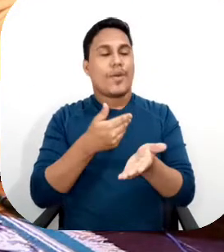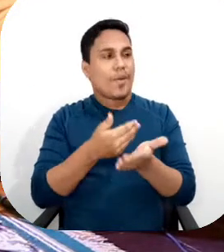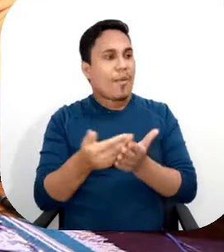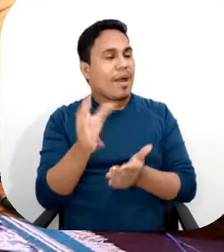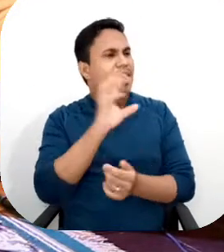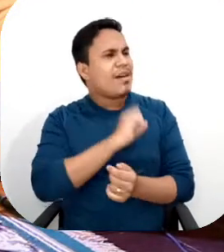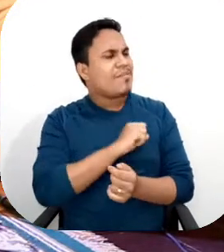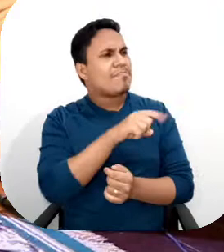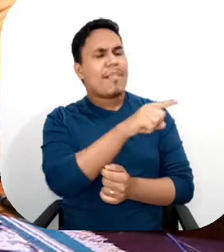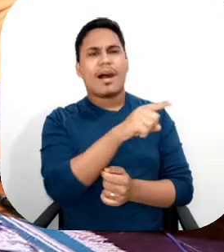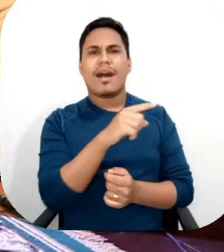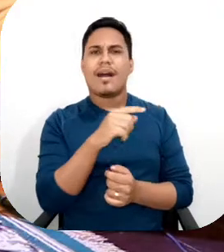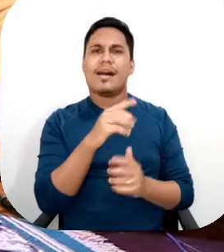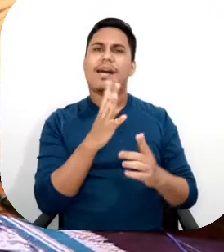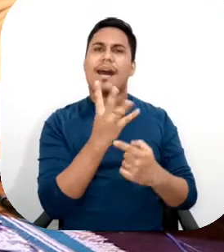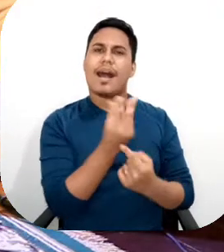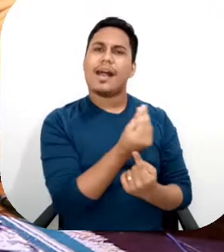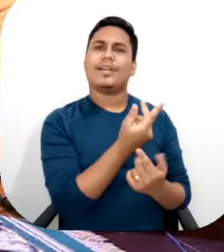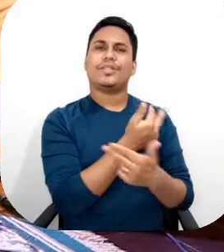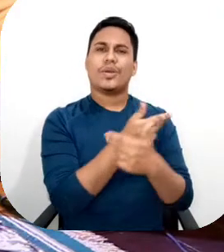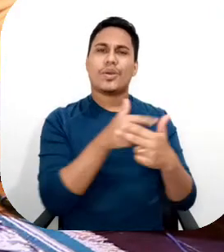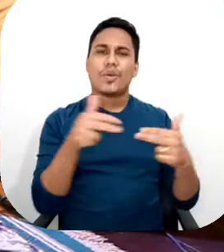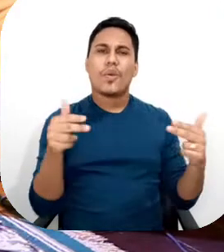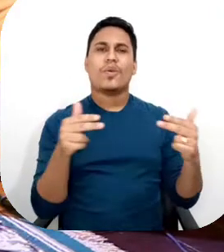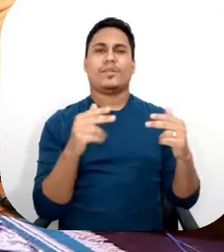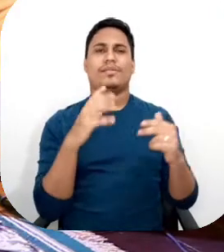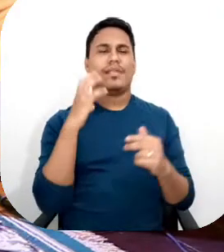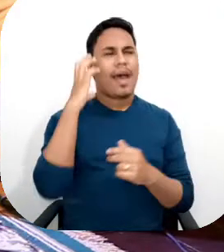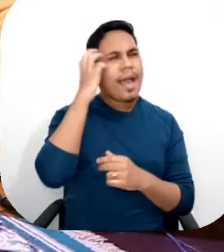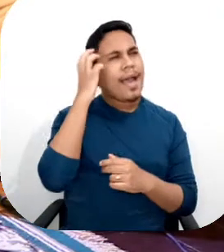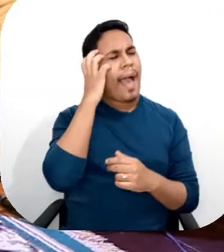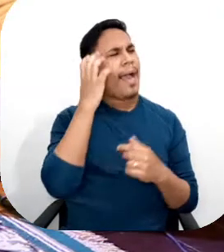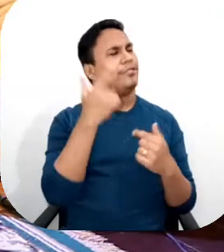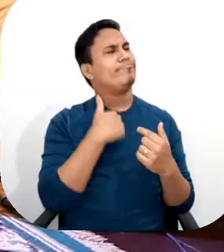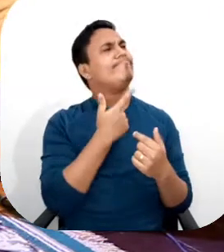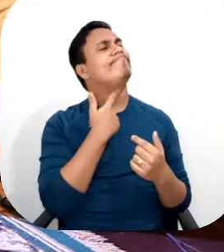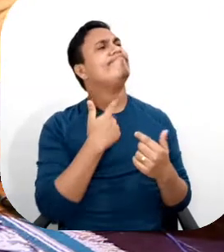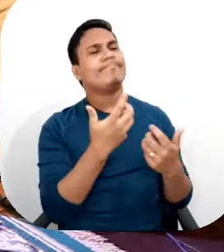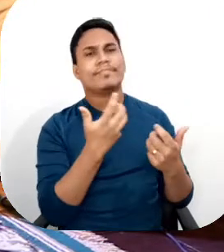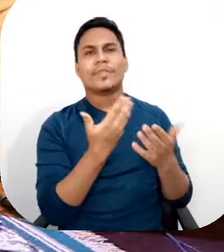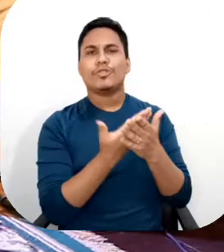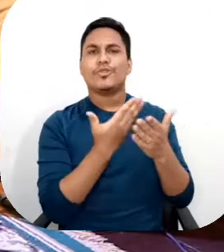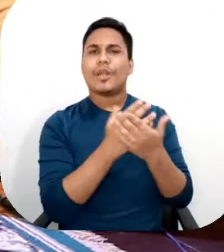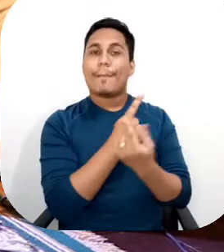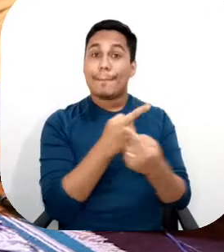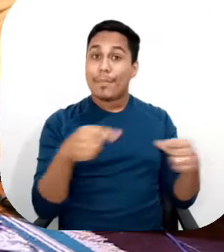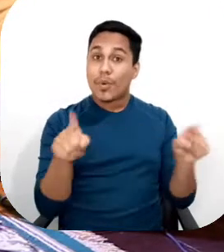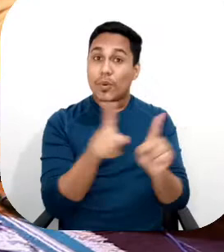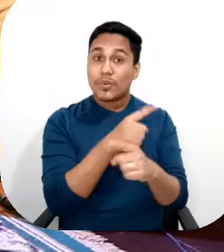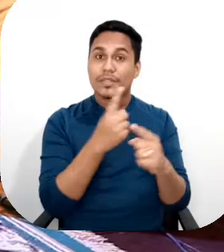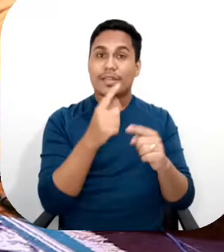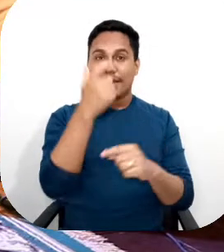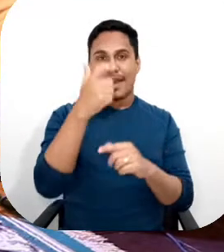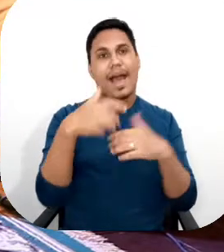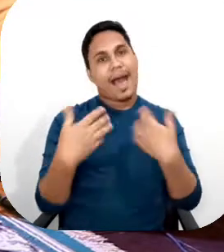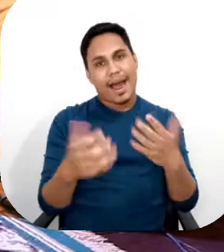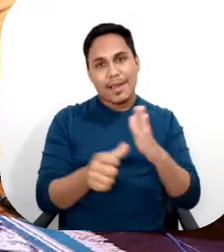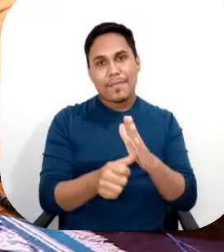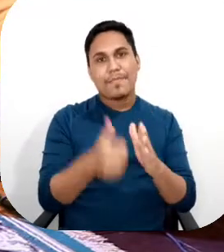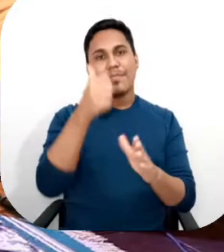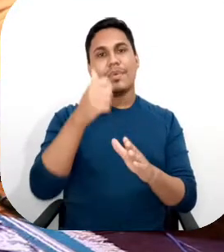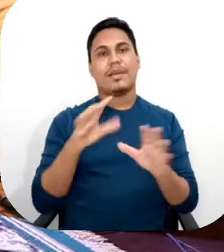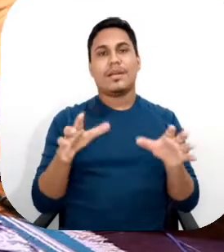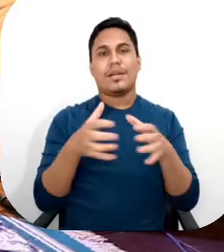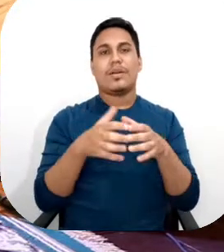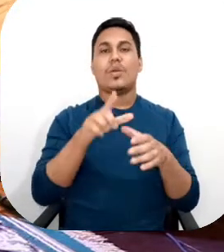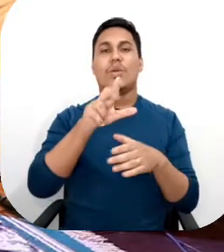atuar, por causa do audiovisual, do rádio, do cinema, de querer estudar música. Nasceu a primeira banda, que foi Luiz e a Casa